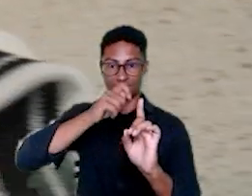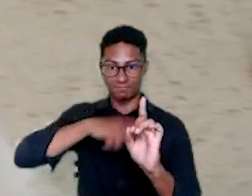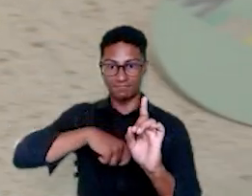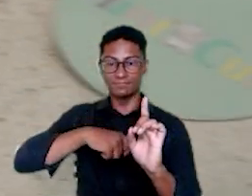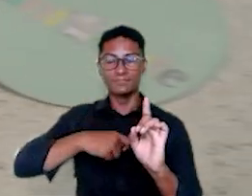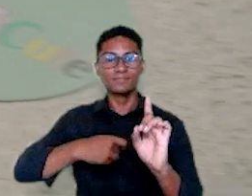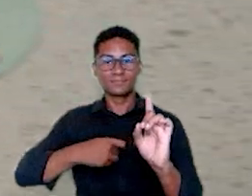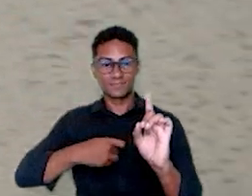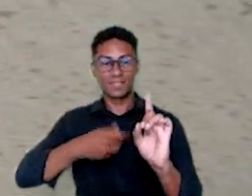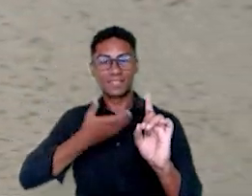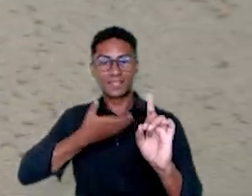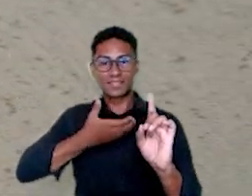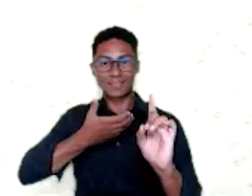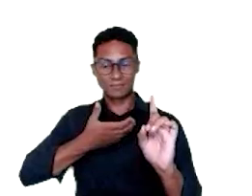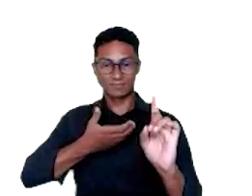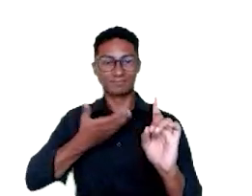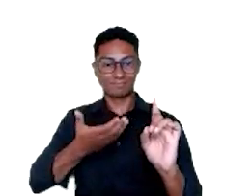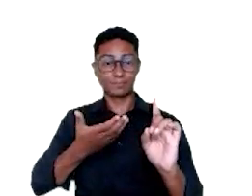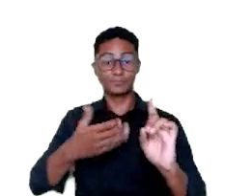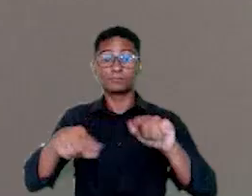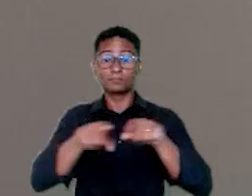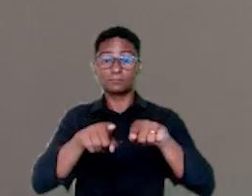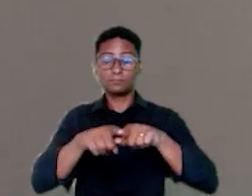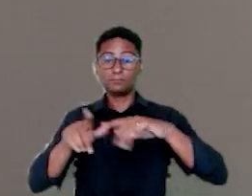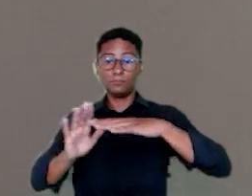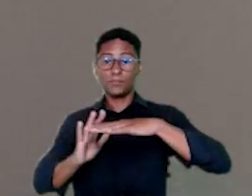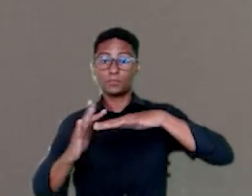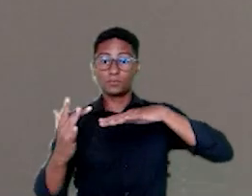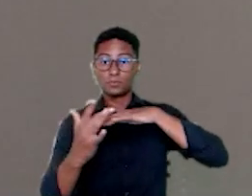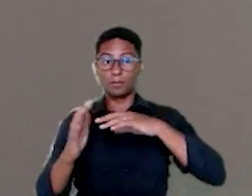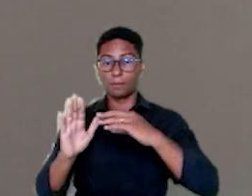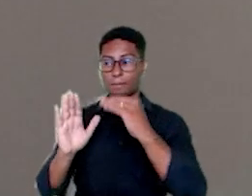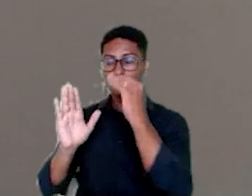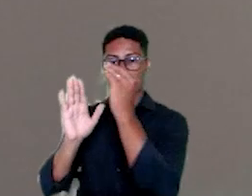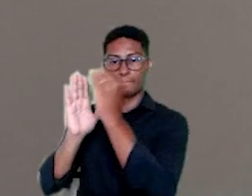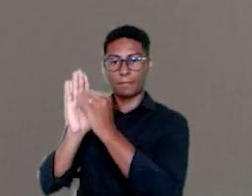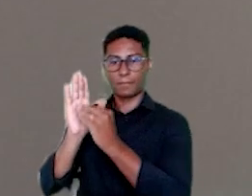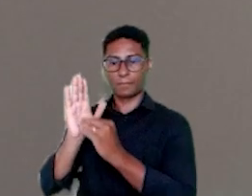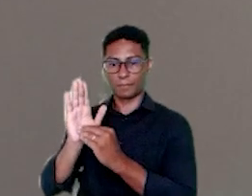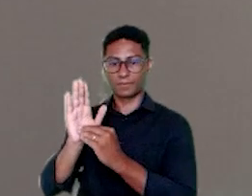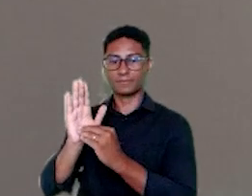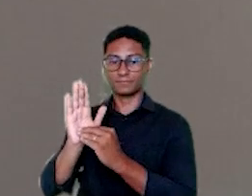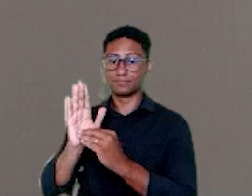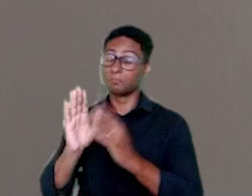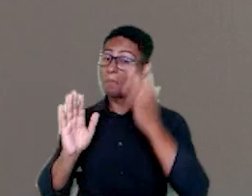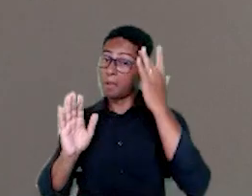marca, sim, para os meios online, as redes sociais. Eu acredito que, né, é